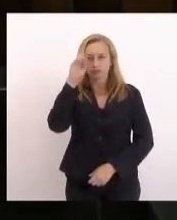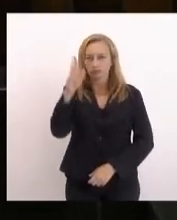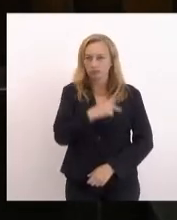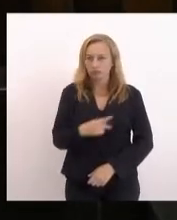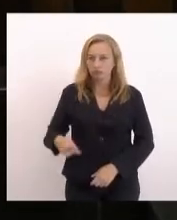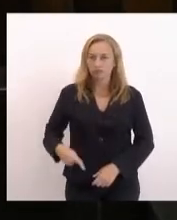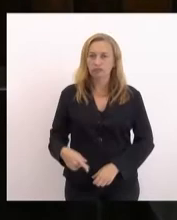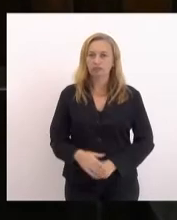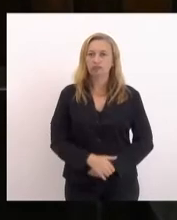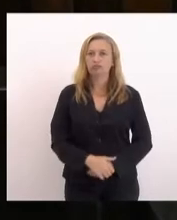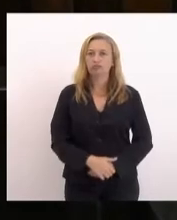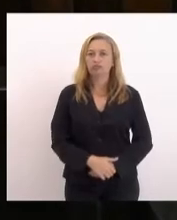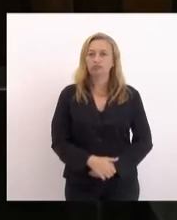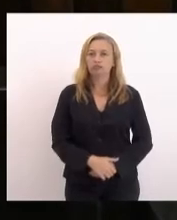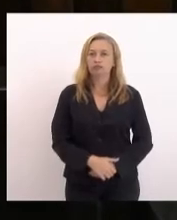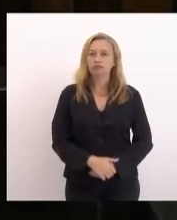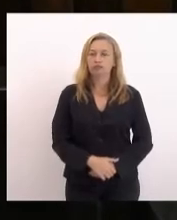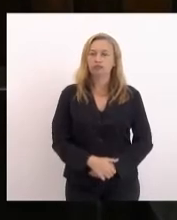presidente,